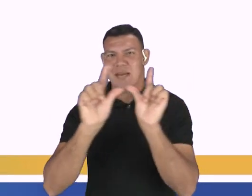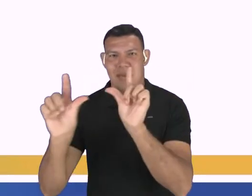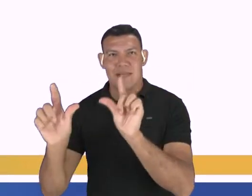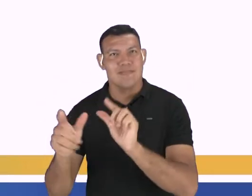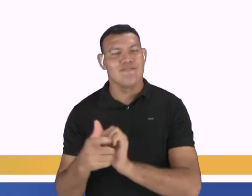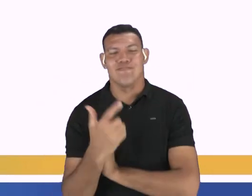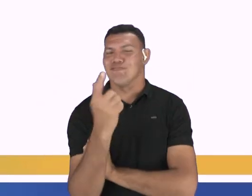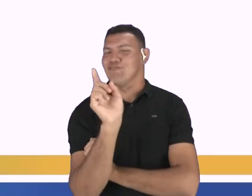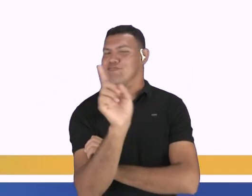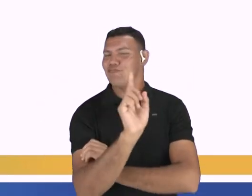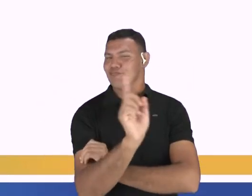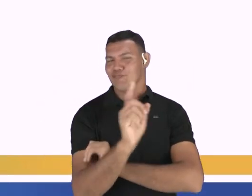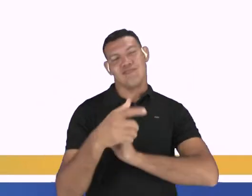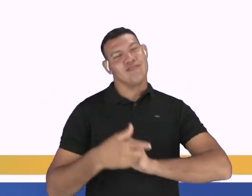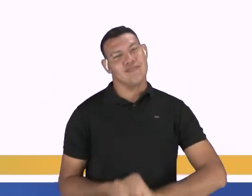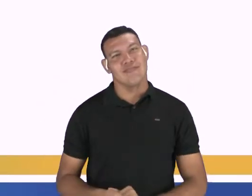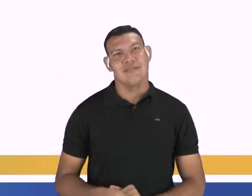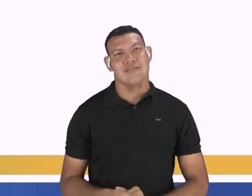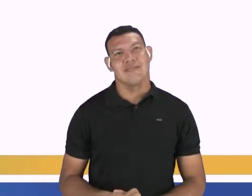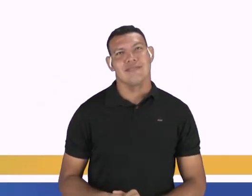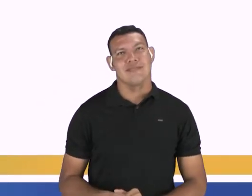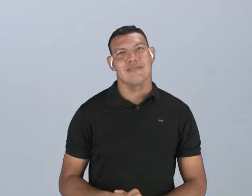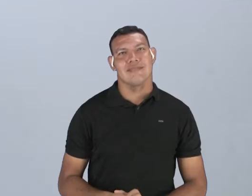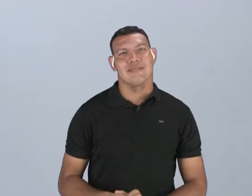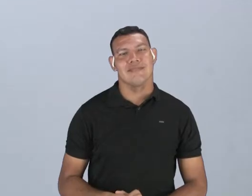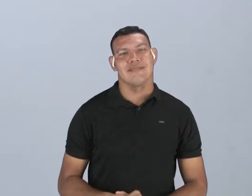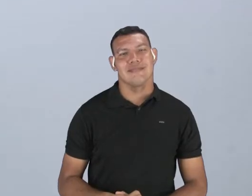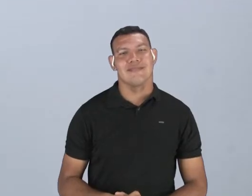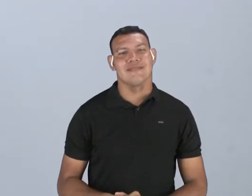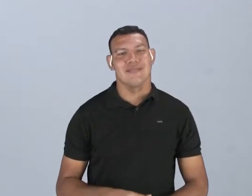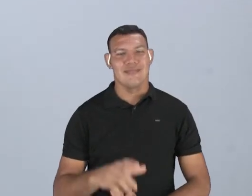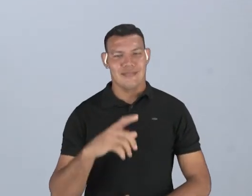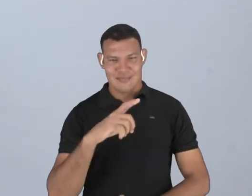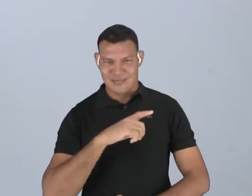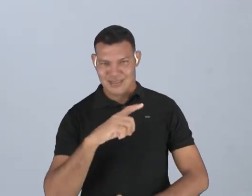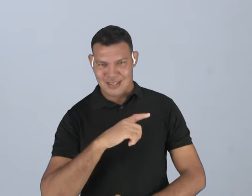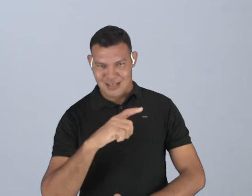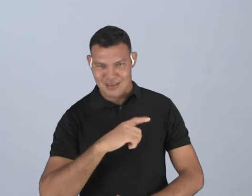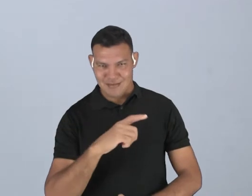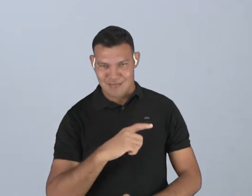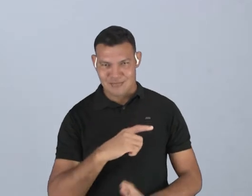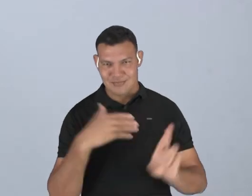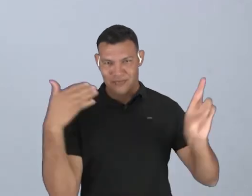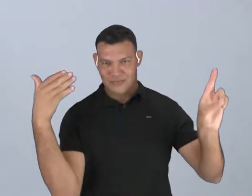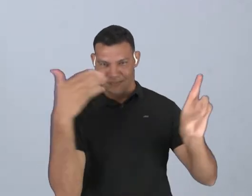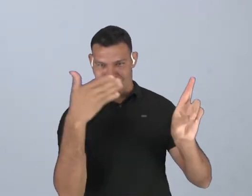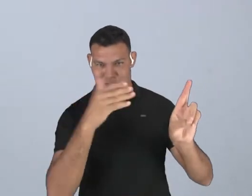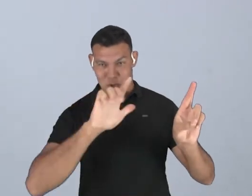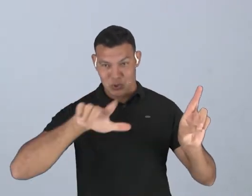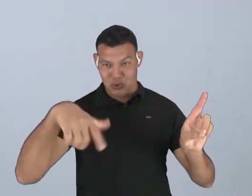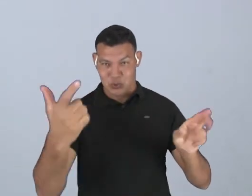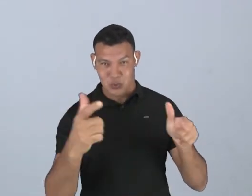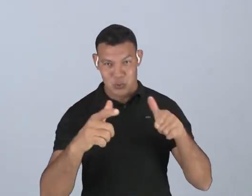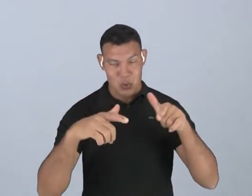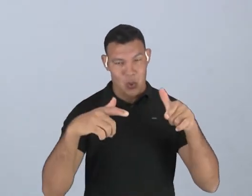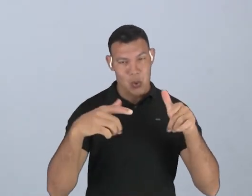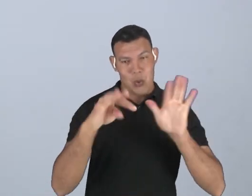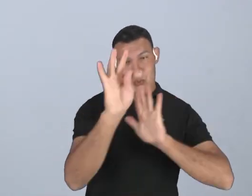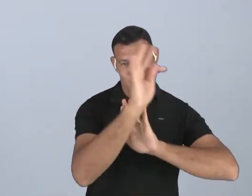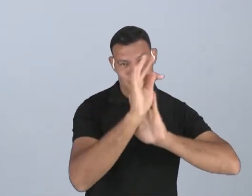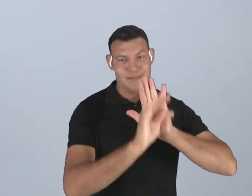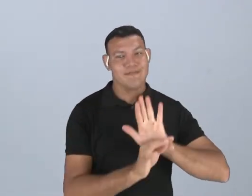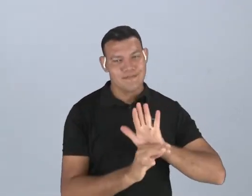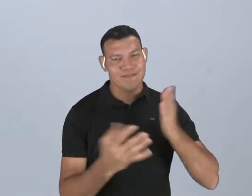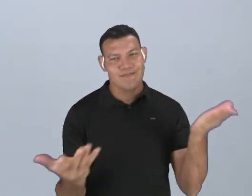não. Então, tem ou não tem discurso de outra história aqui presente, de outro texto, que é o